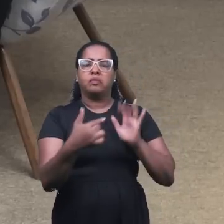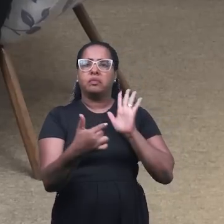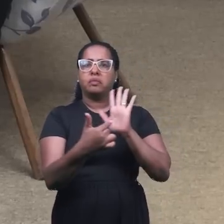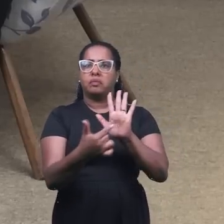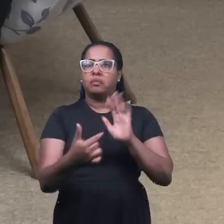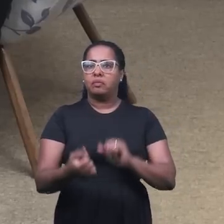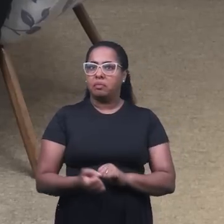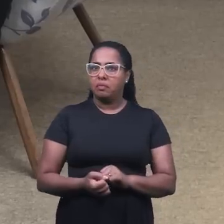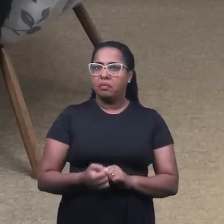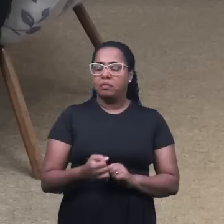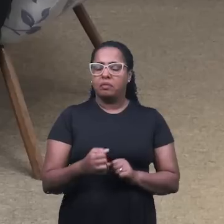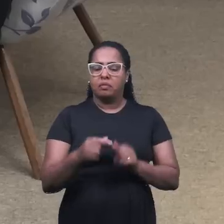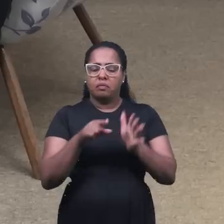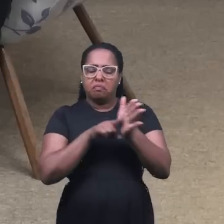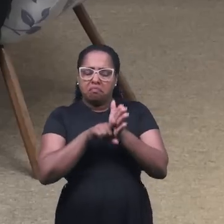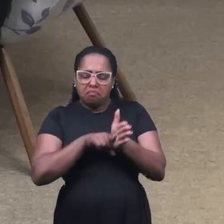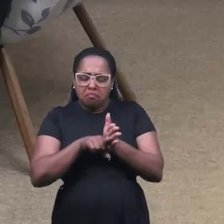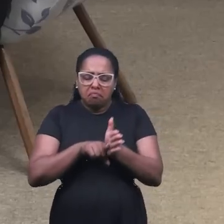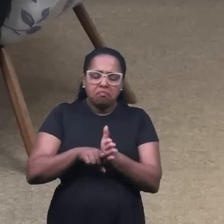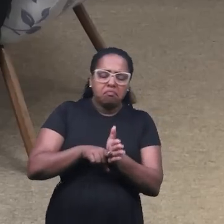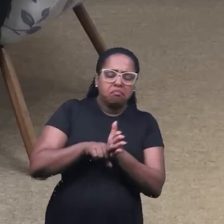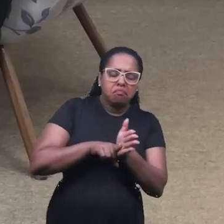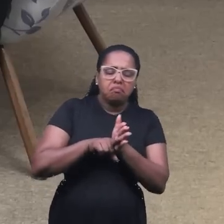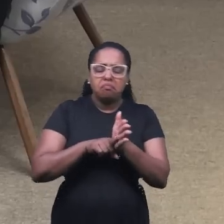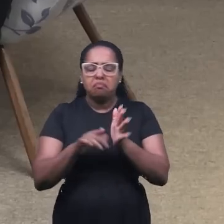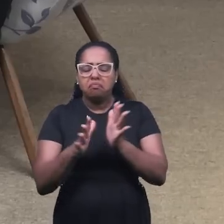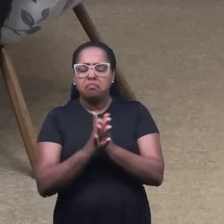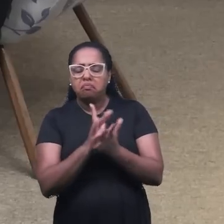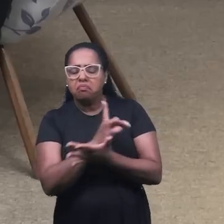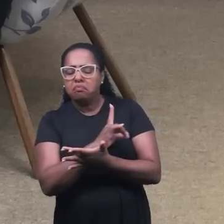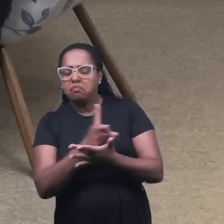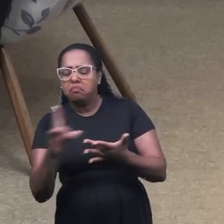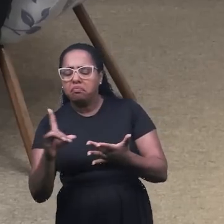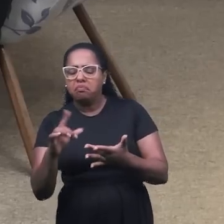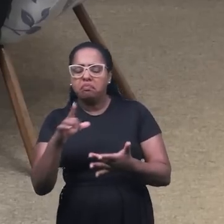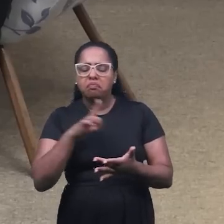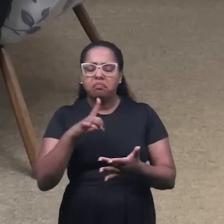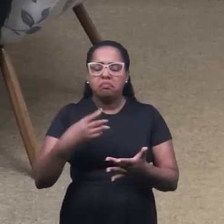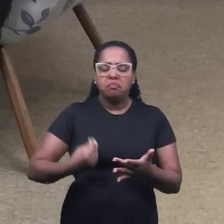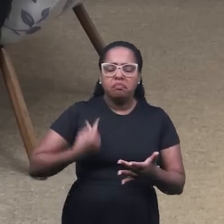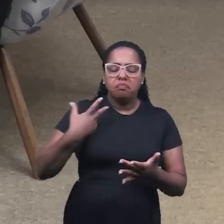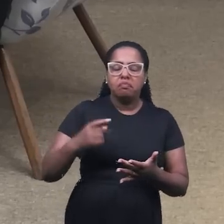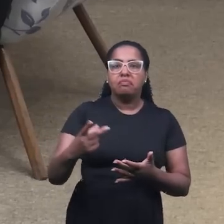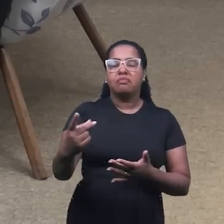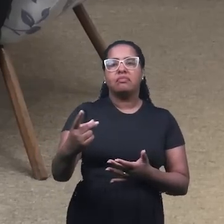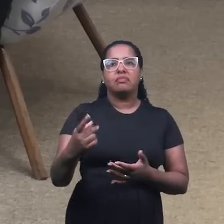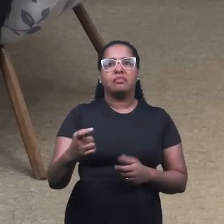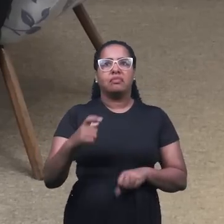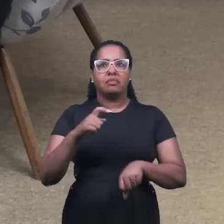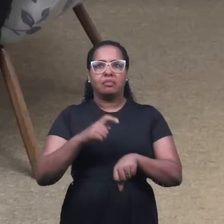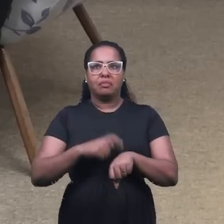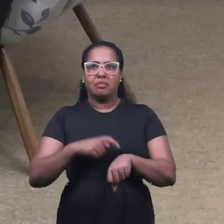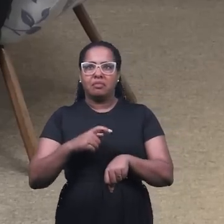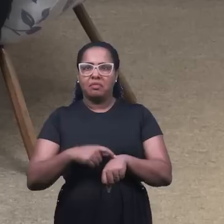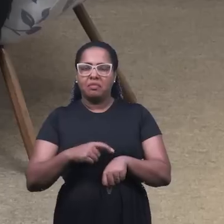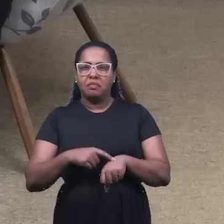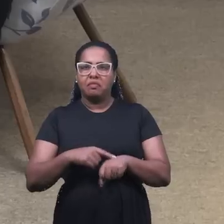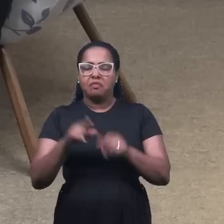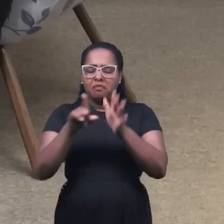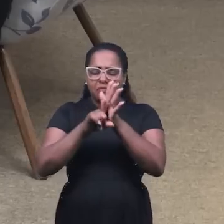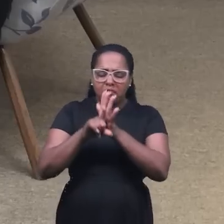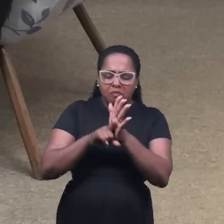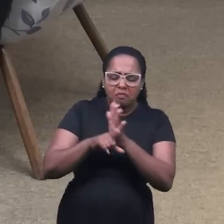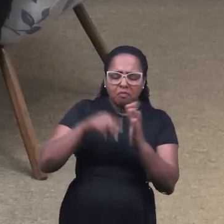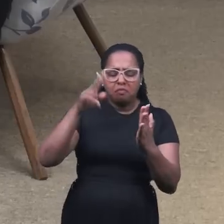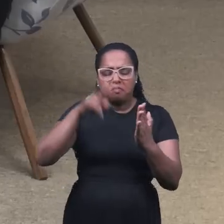assim: examinai as escrituras, porque cuidais ter nela a vida eterna. Quando o servo examina a escritura, quando